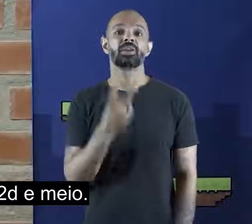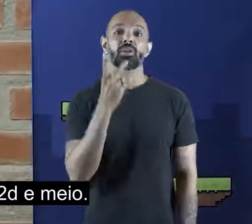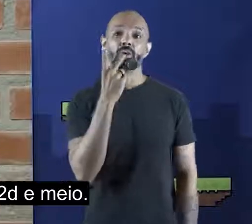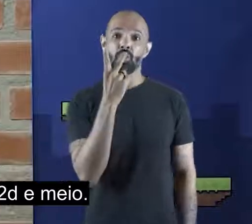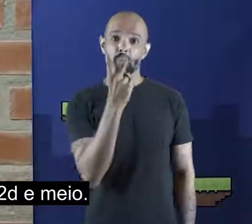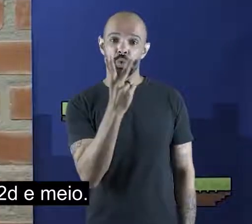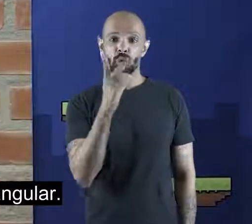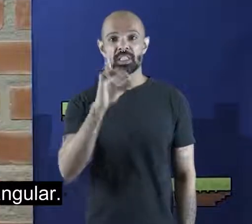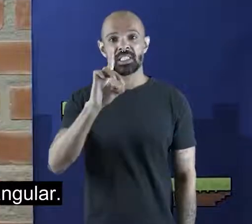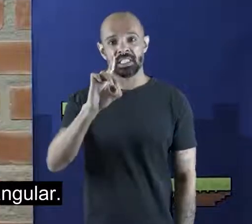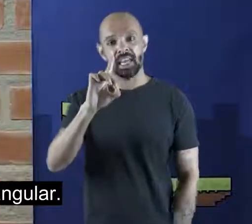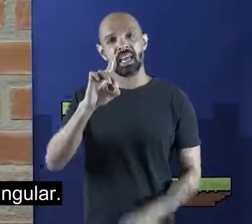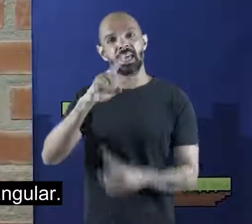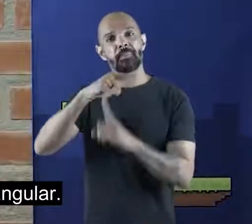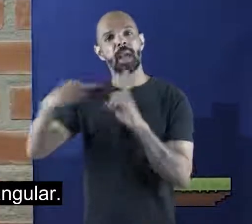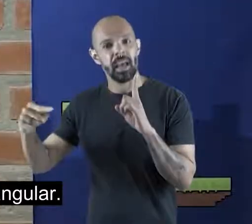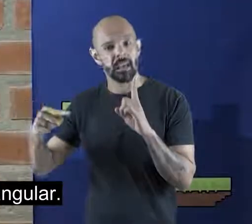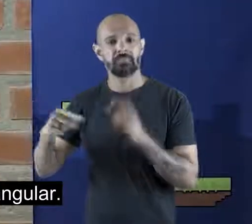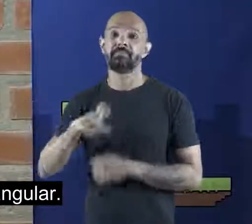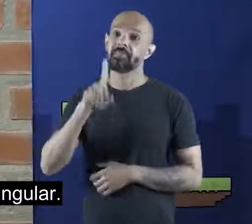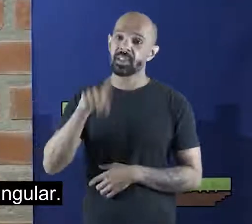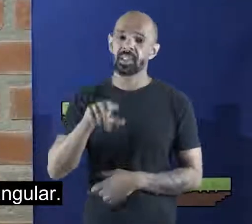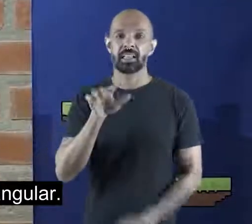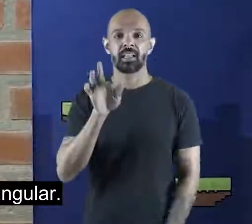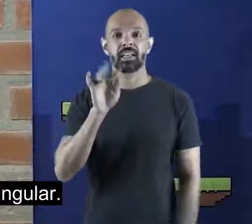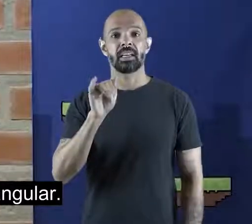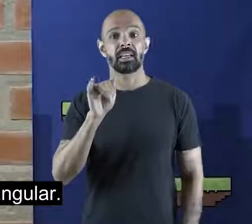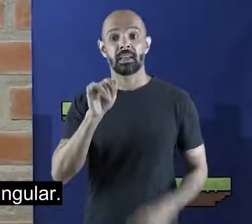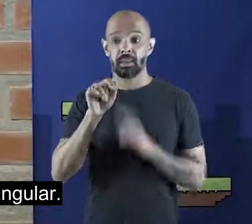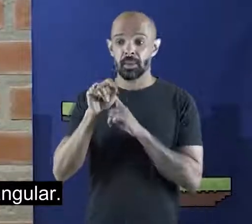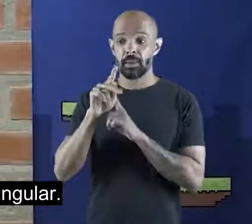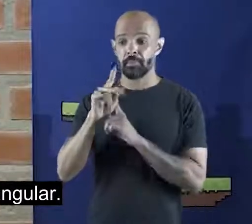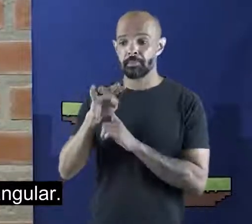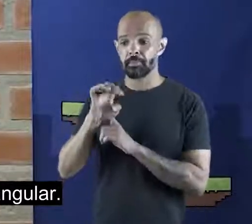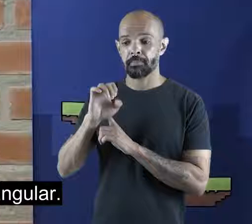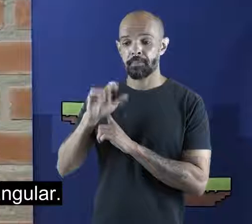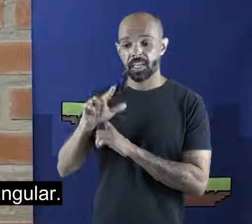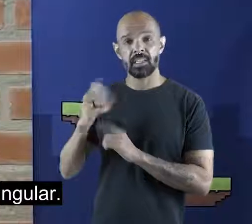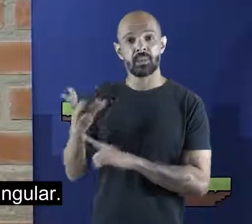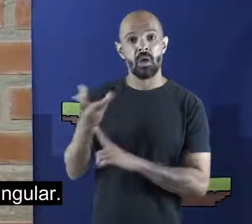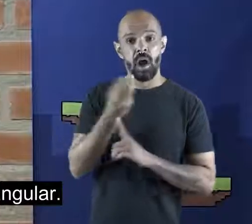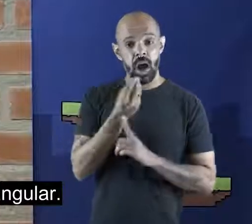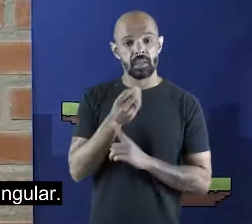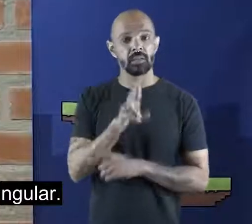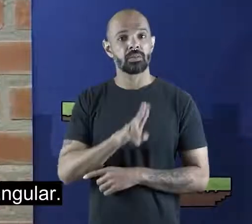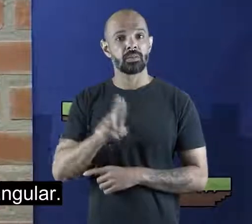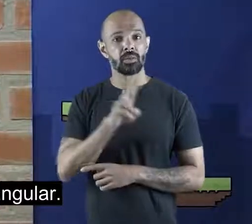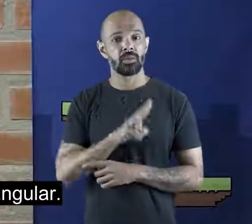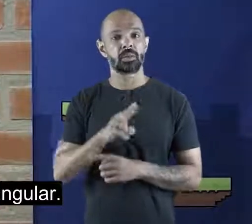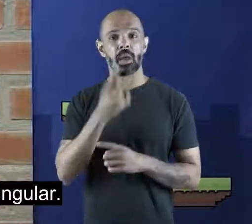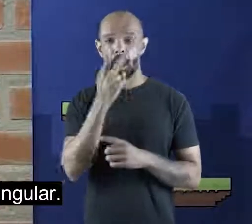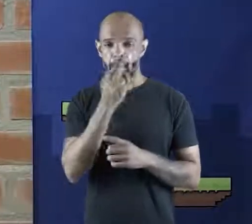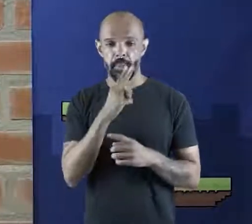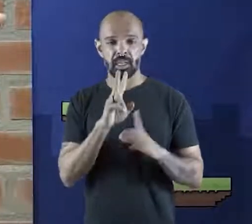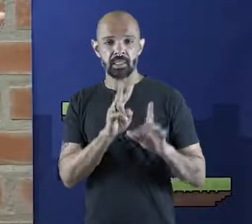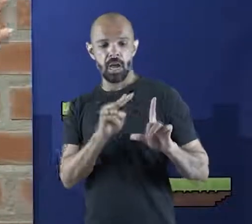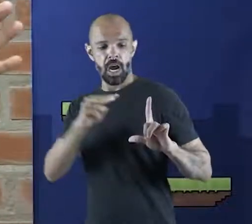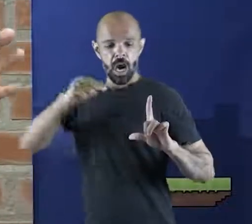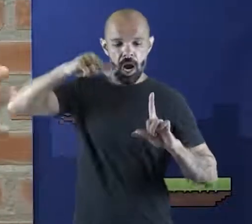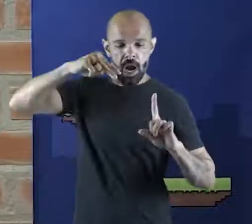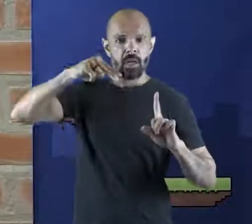e meio. Pois é, são gráficos feitos em pixel art que, através de uma chamada projeção angular, peraí,